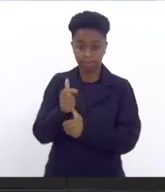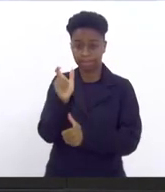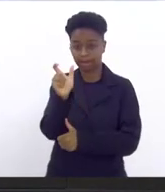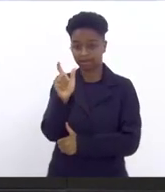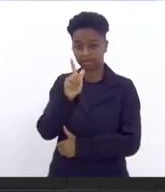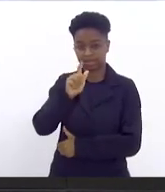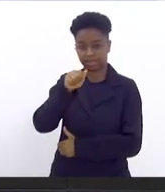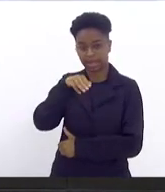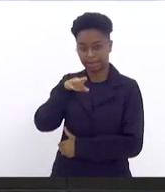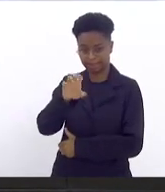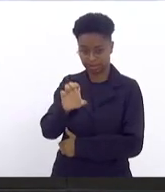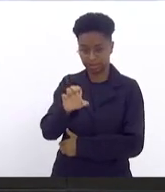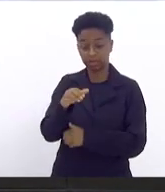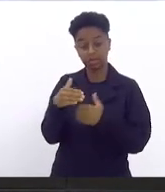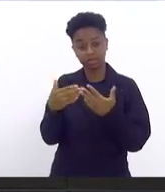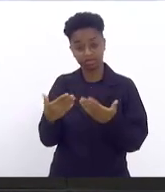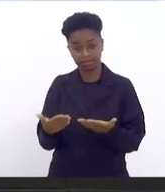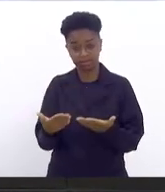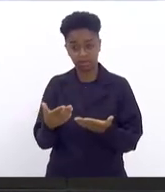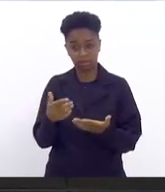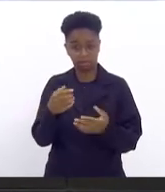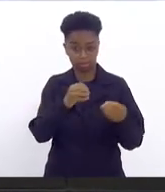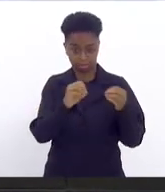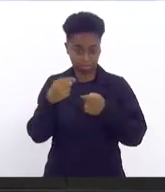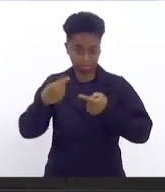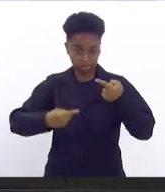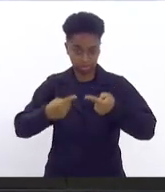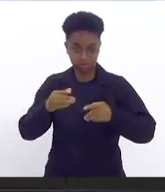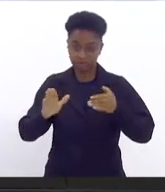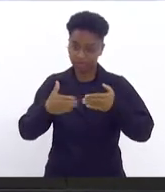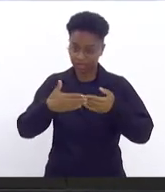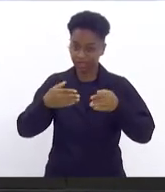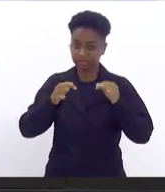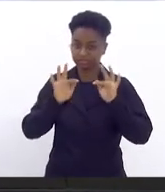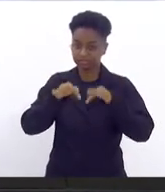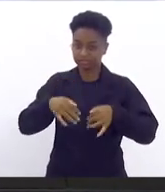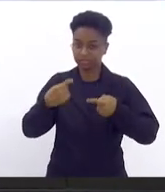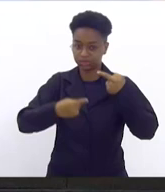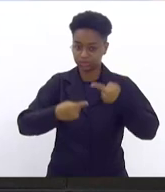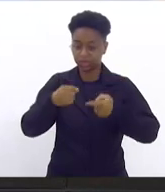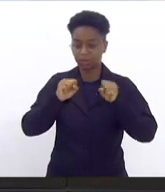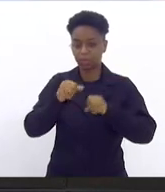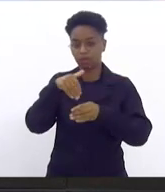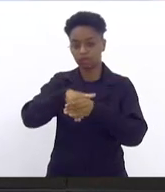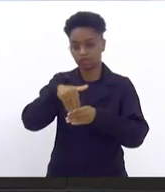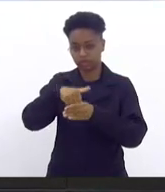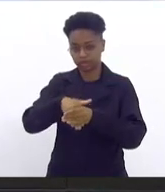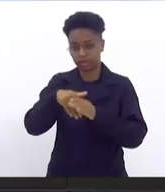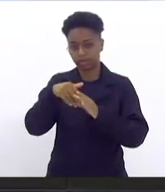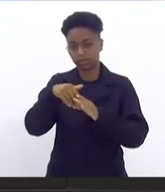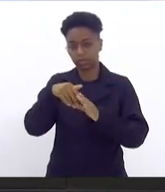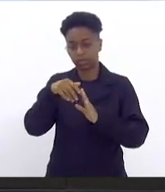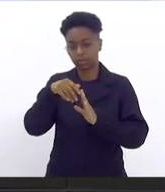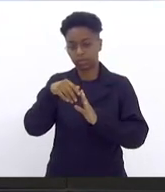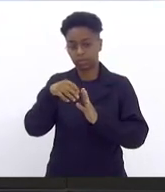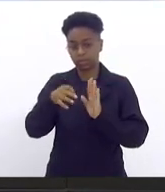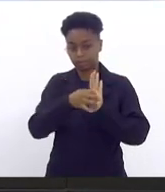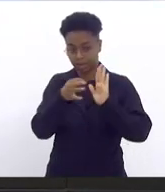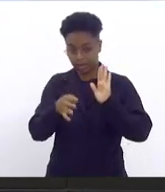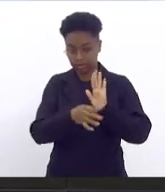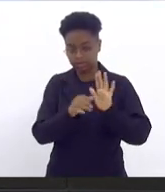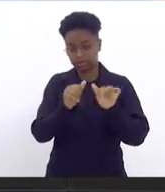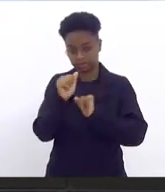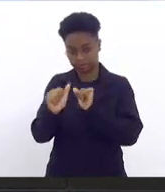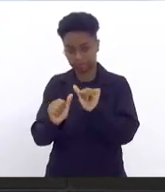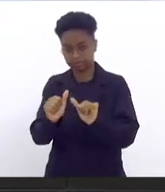game. Então, não havendo quem queira discutir, encerrada a discussão, em votação o parecer